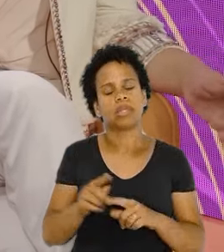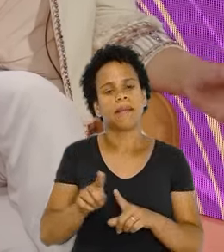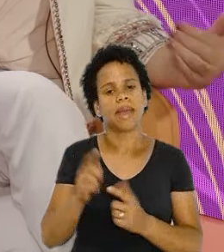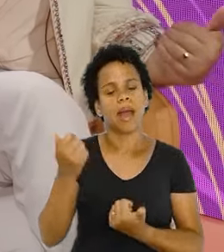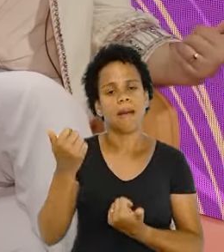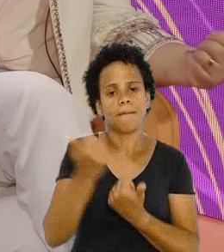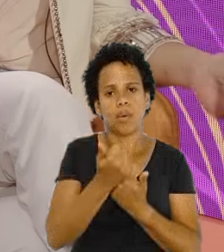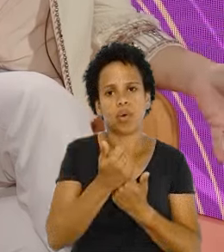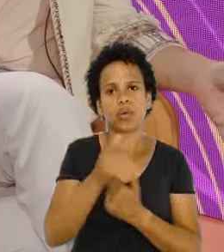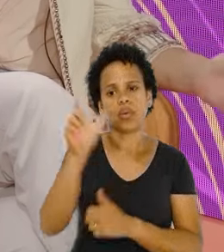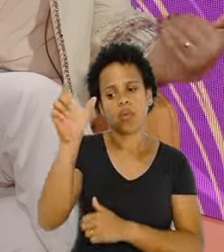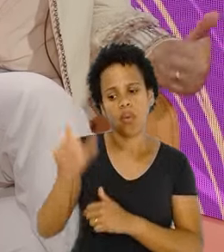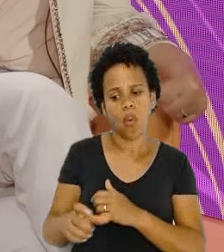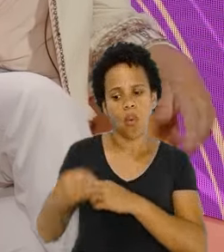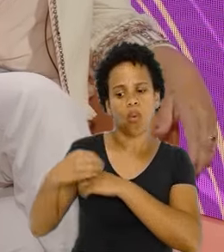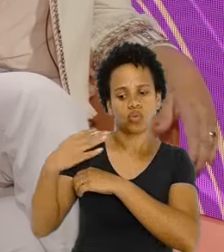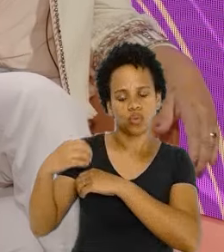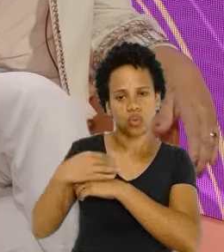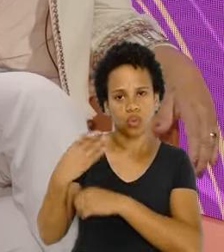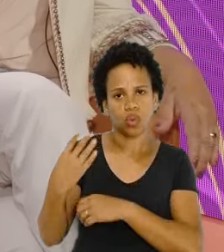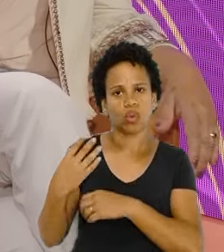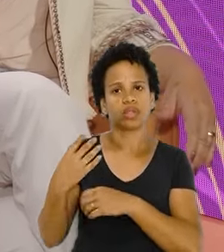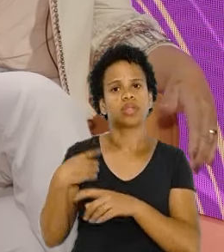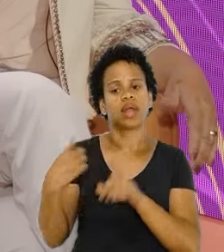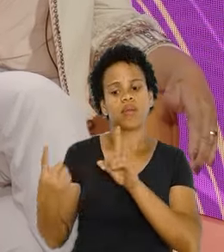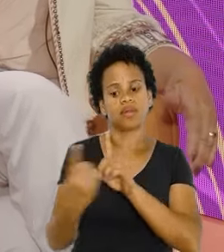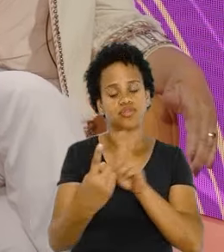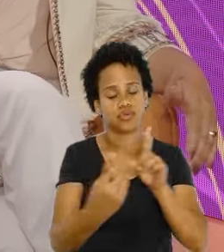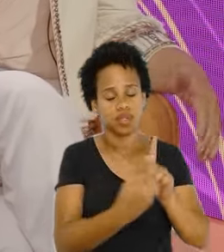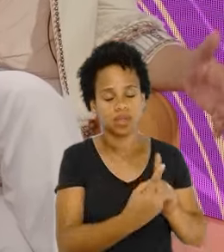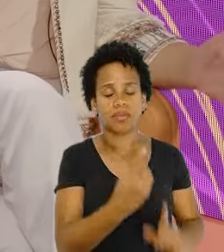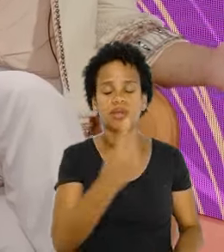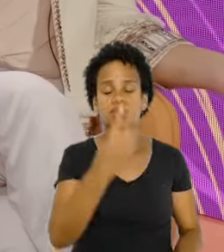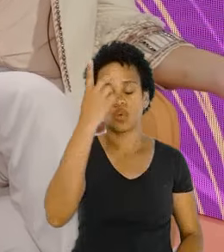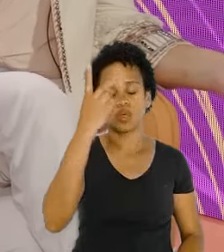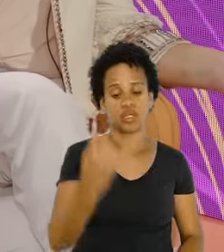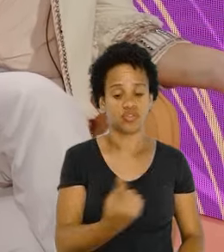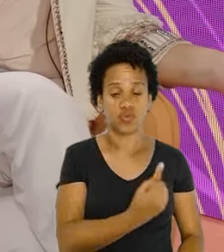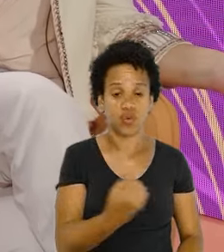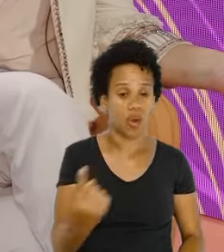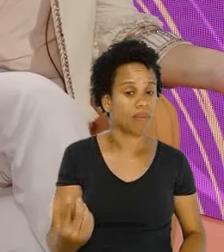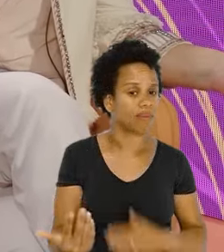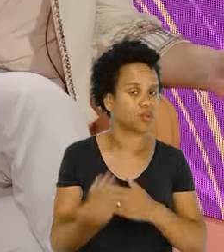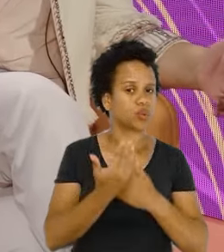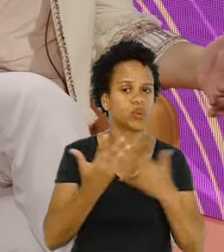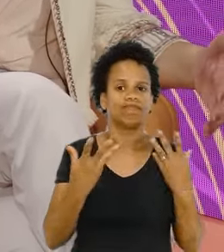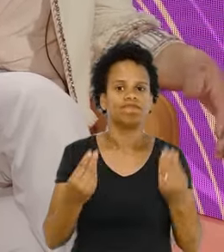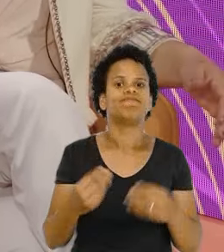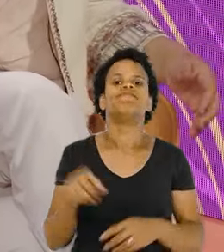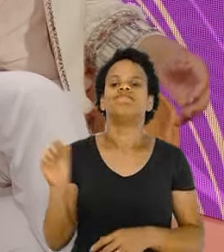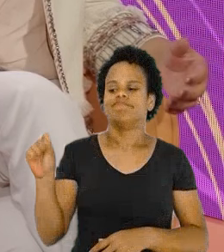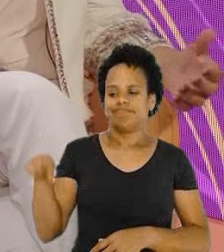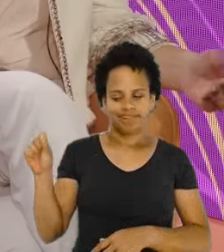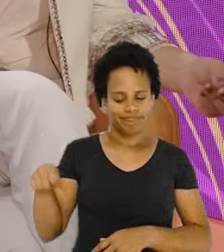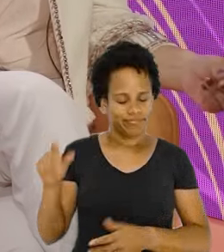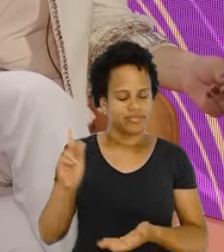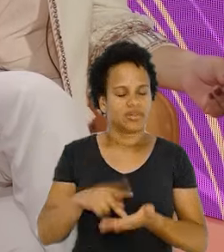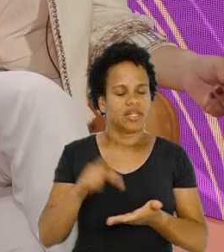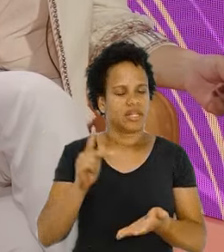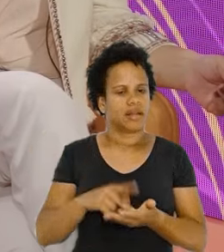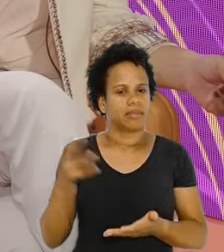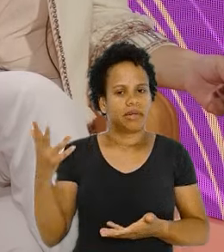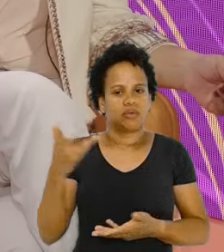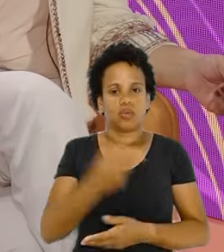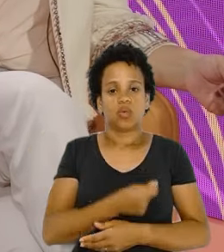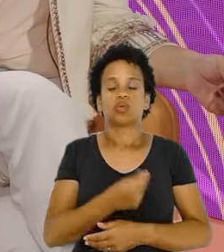consultores que ajuda até que daí vem um atendimento individual que ajuda muito né nossa maravilhoso elas foram ficaram teve eu tive